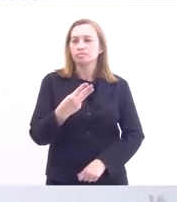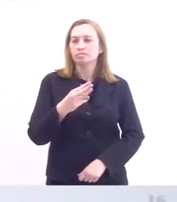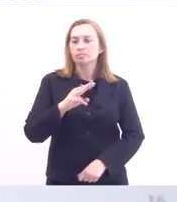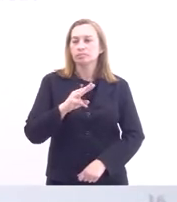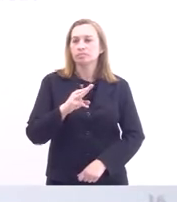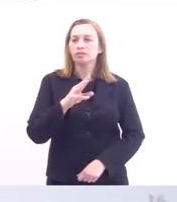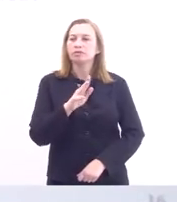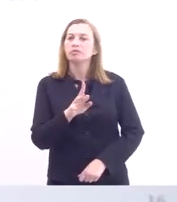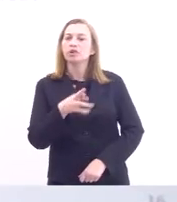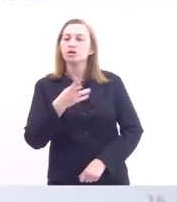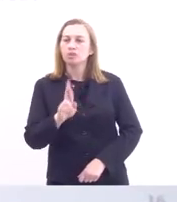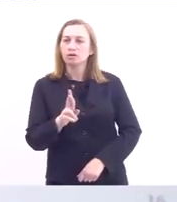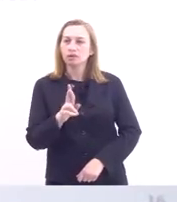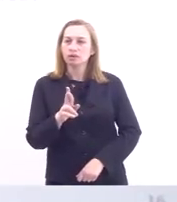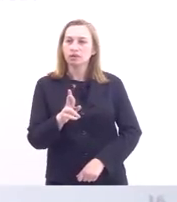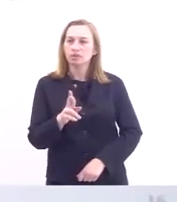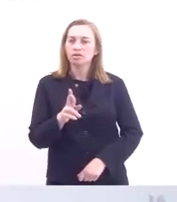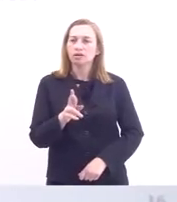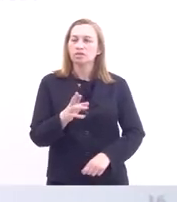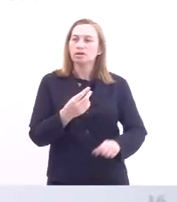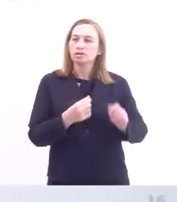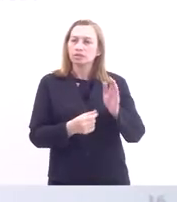e militares um déficit de